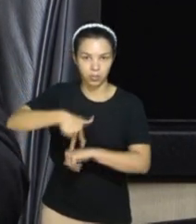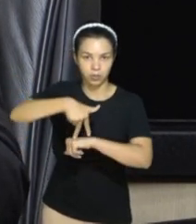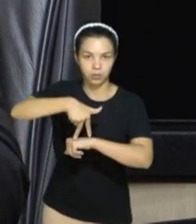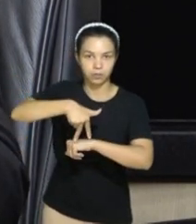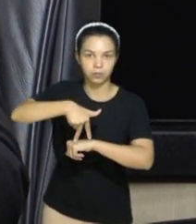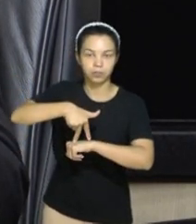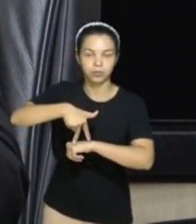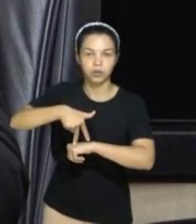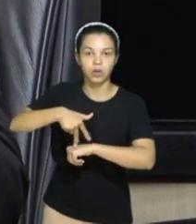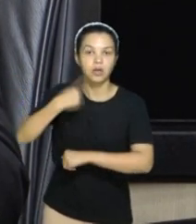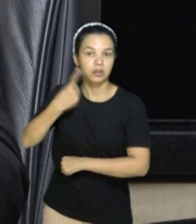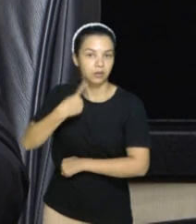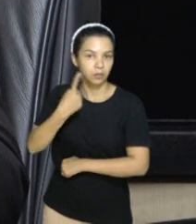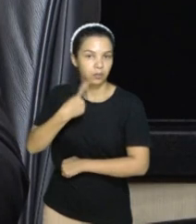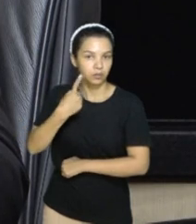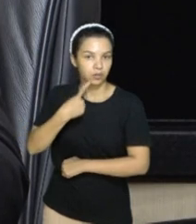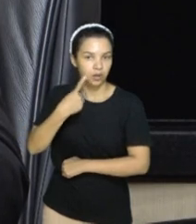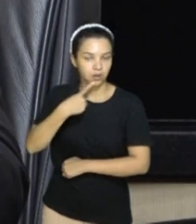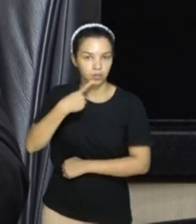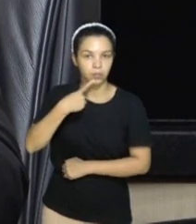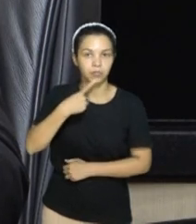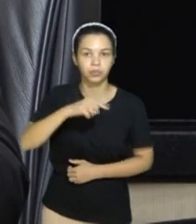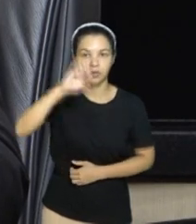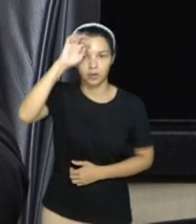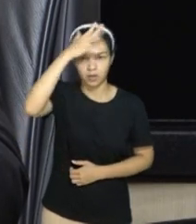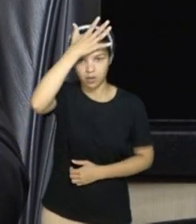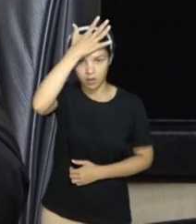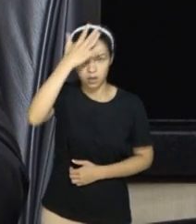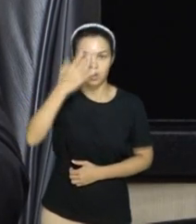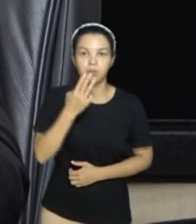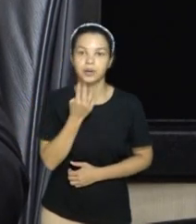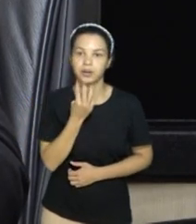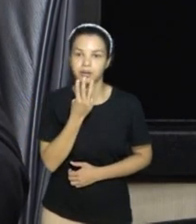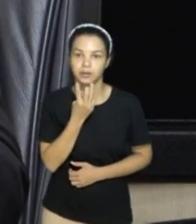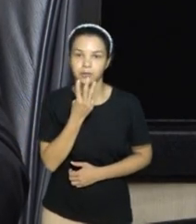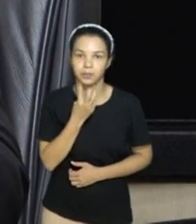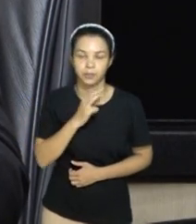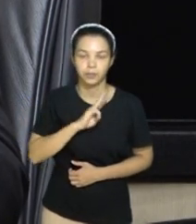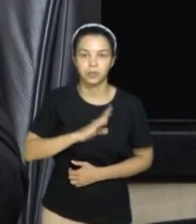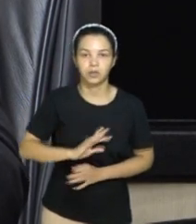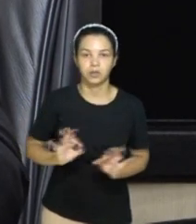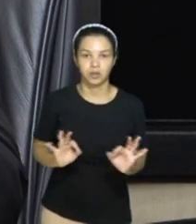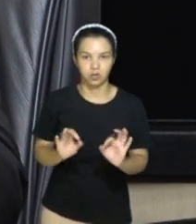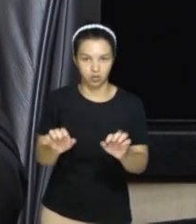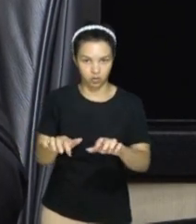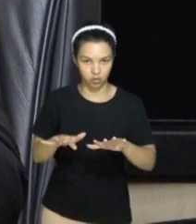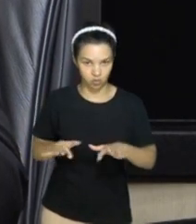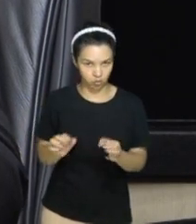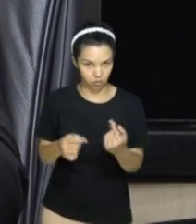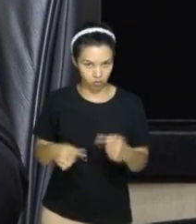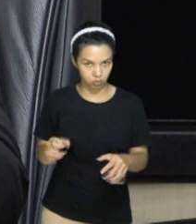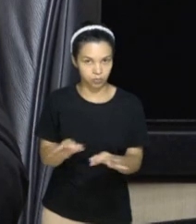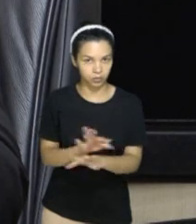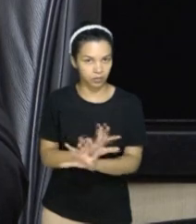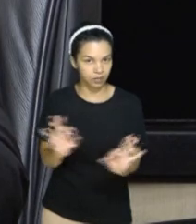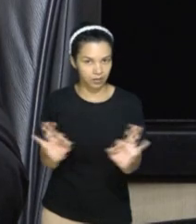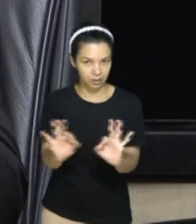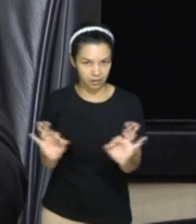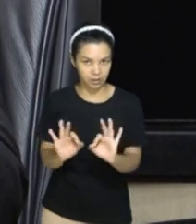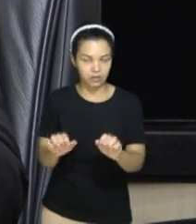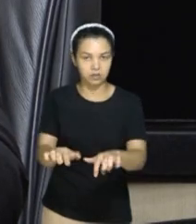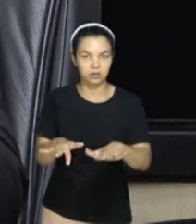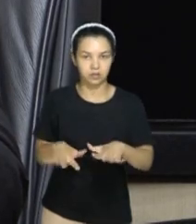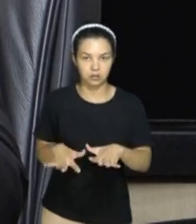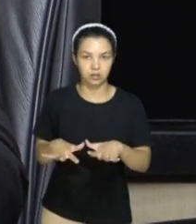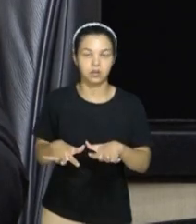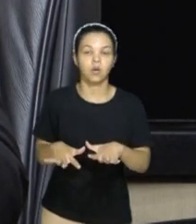os senhores deputados é me sustein e Marquito nada mais à venda tratar e antes de encerrar a sessão o senhor presidente